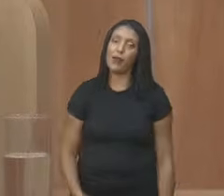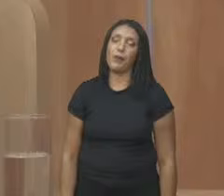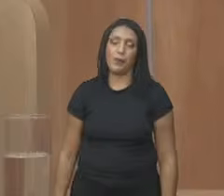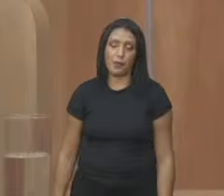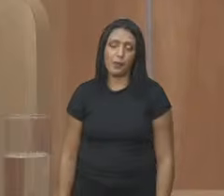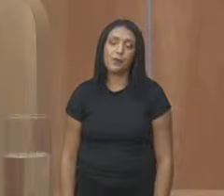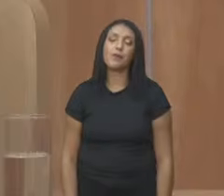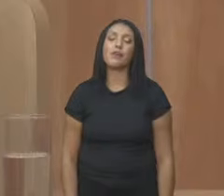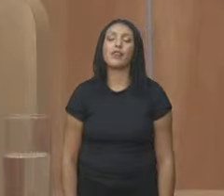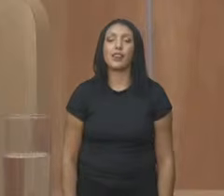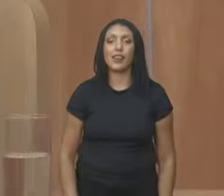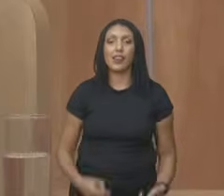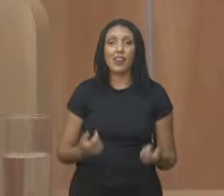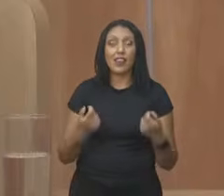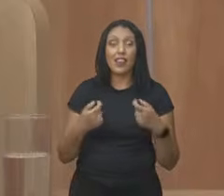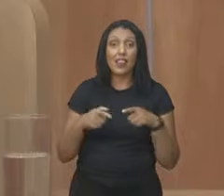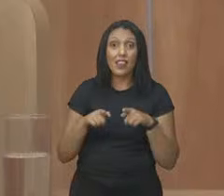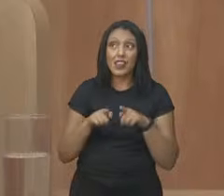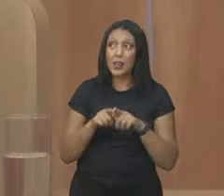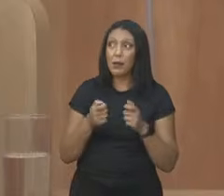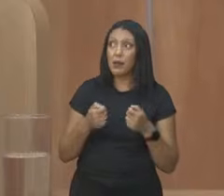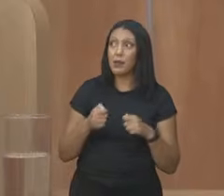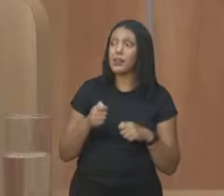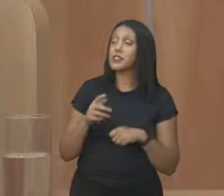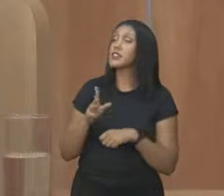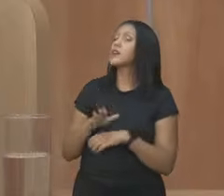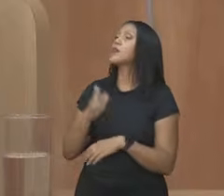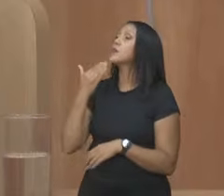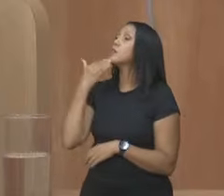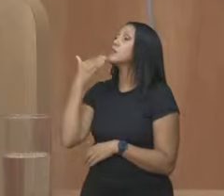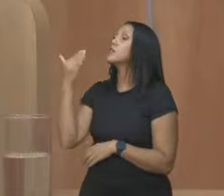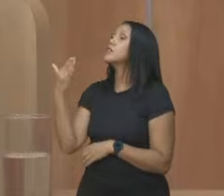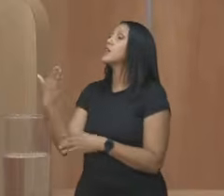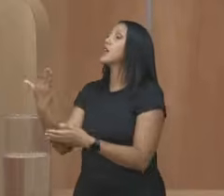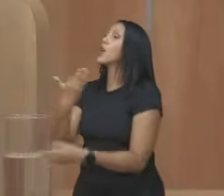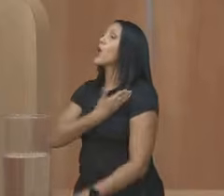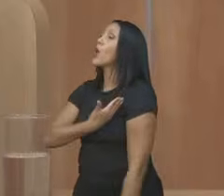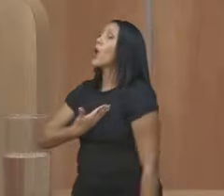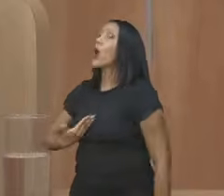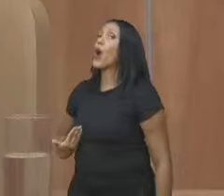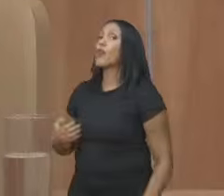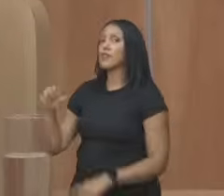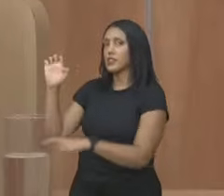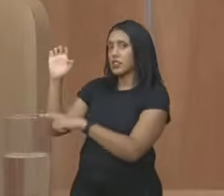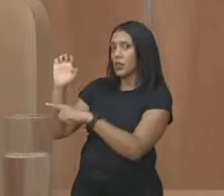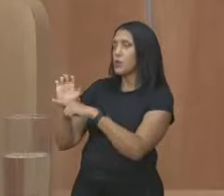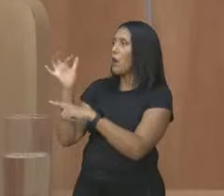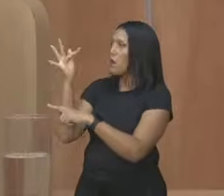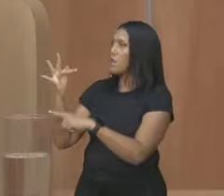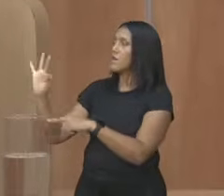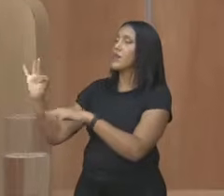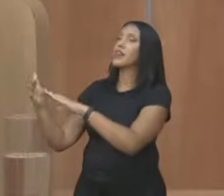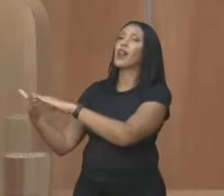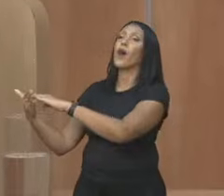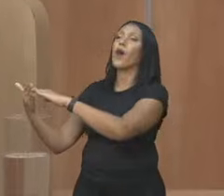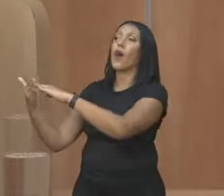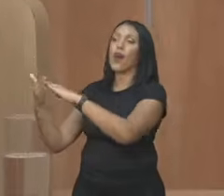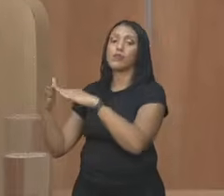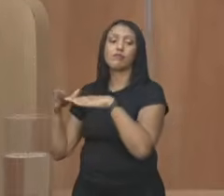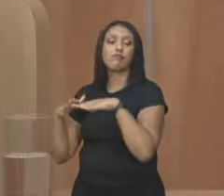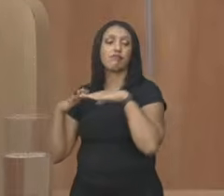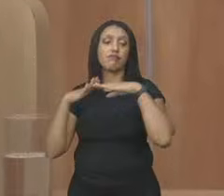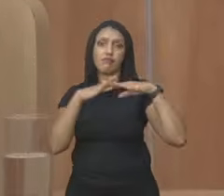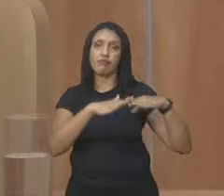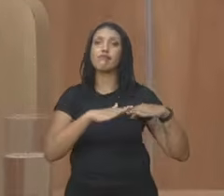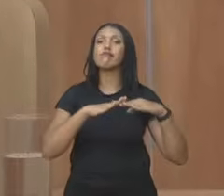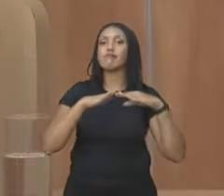né? Estadual, federal. Vocês ter hoje uma utilidade e poder apresentar para o empresário. Aqui é uma empresa séria,